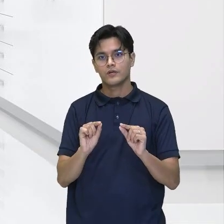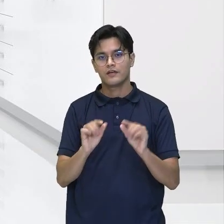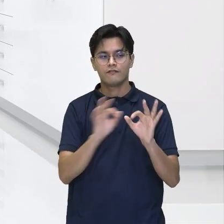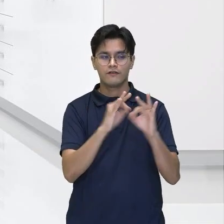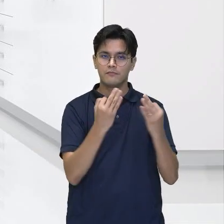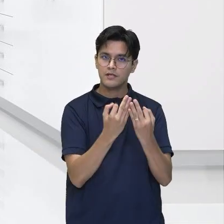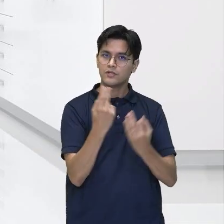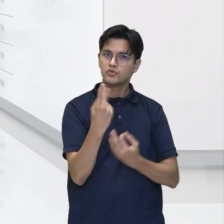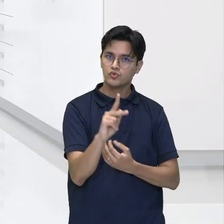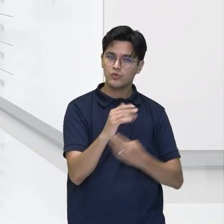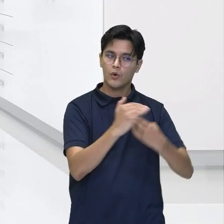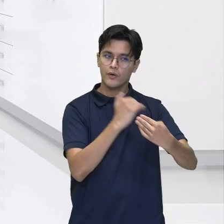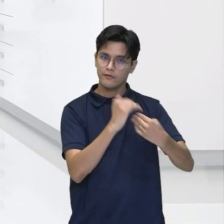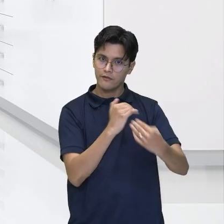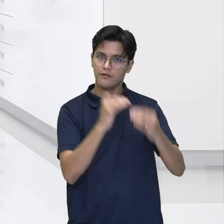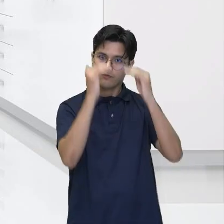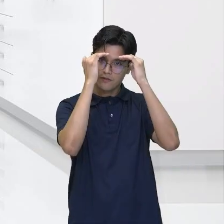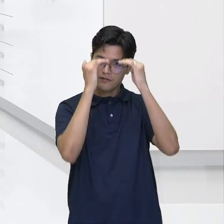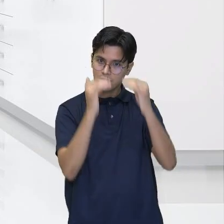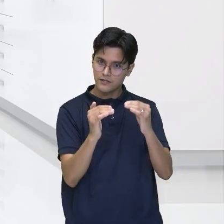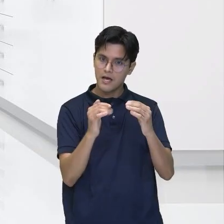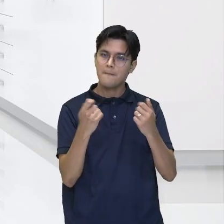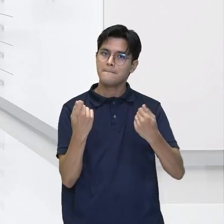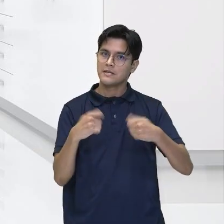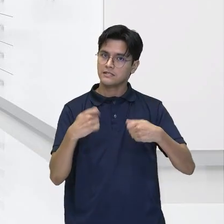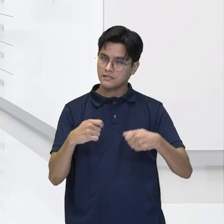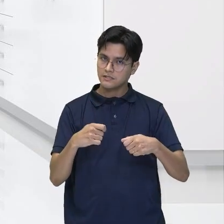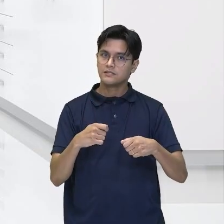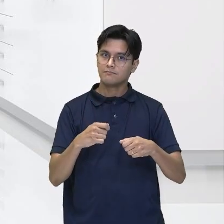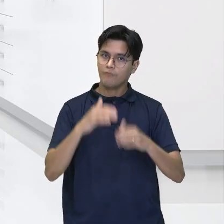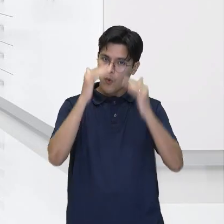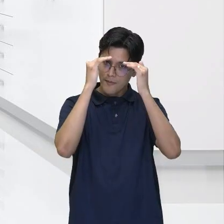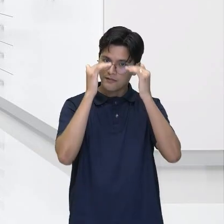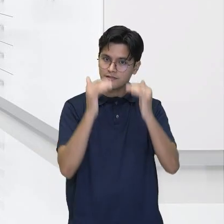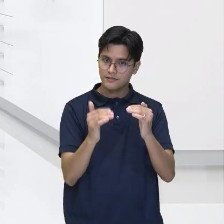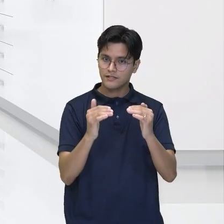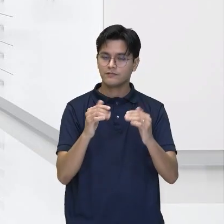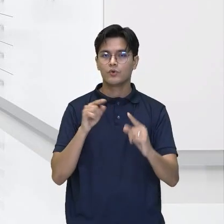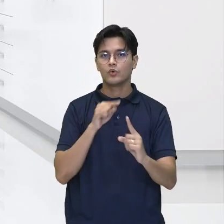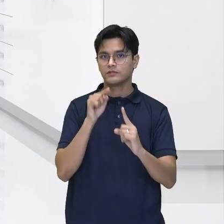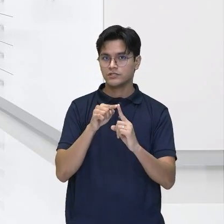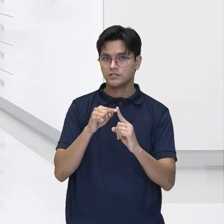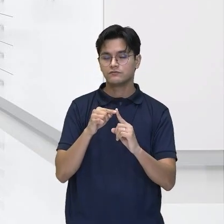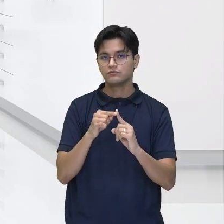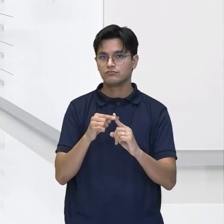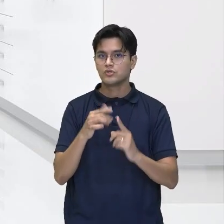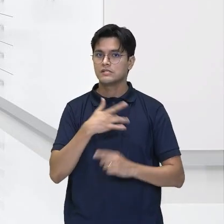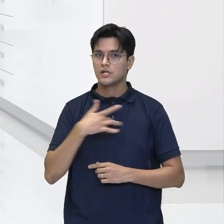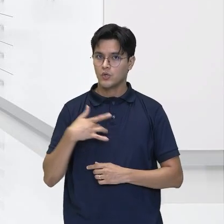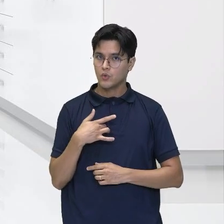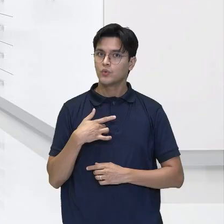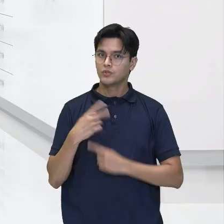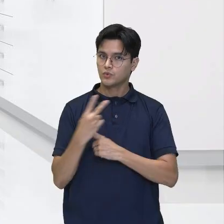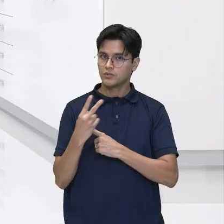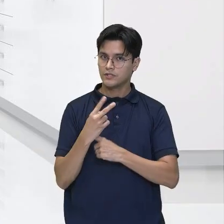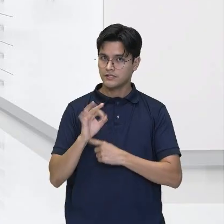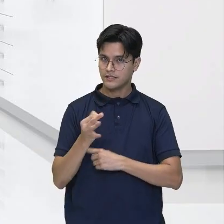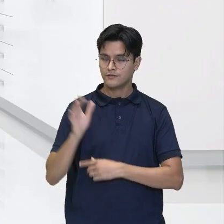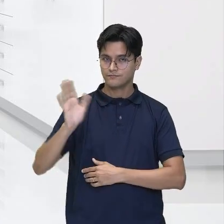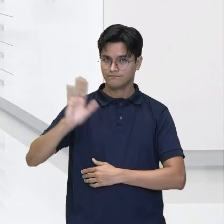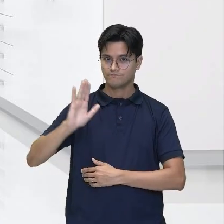família e execute, né, para que a gente então possa cuidar da nossa saúde. Tchau.